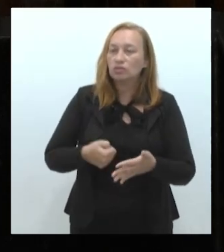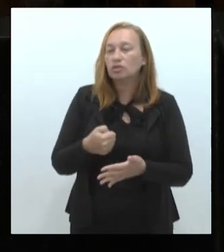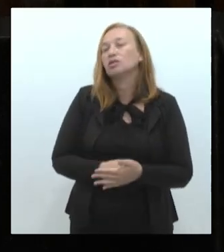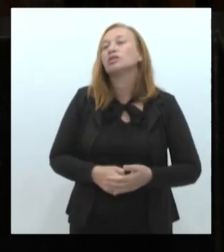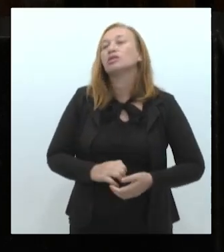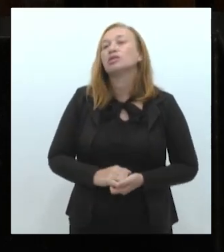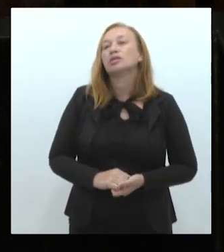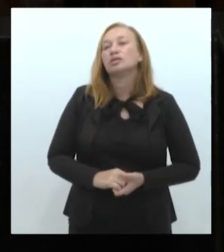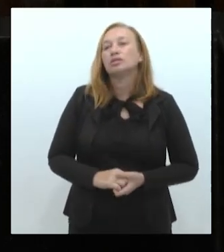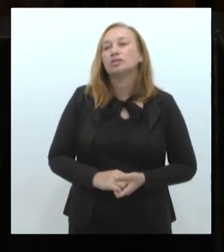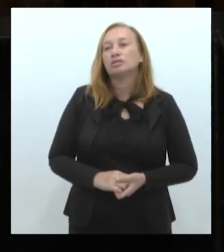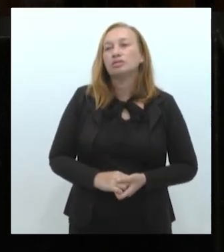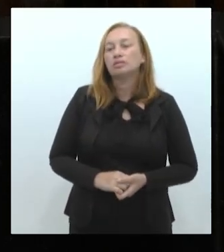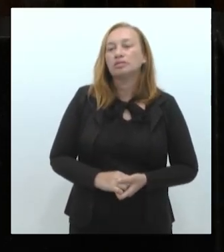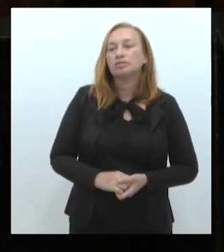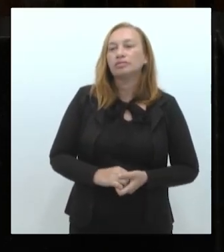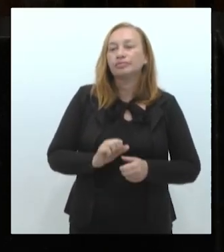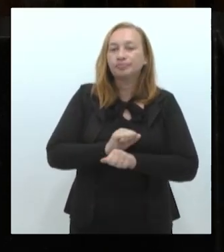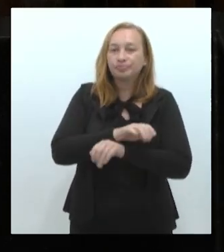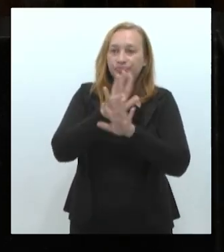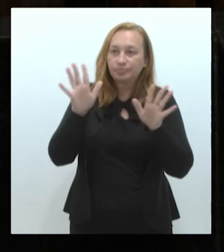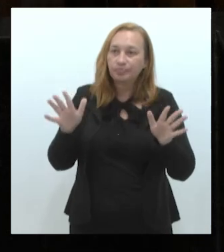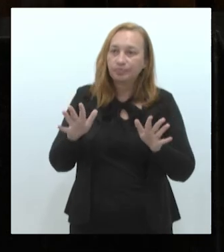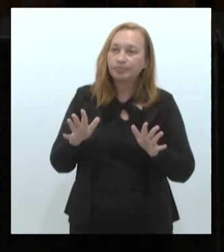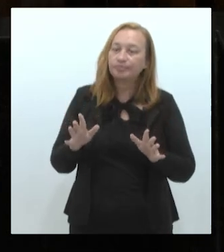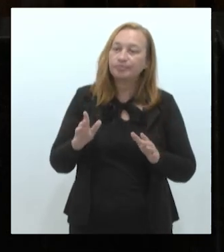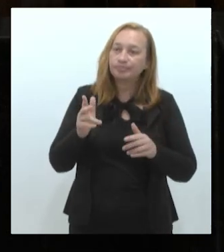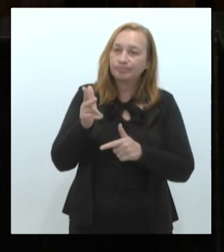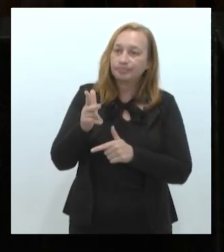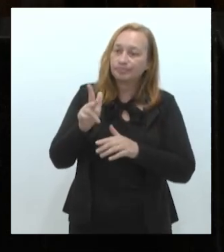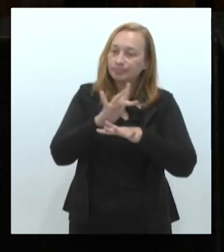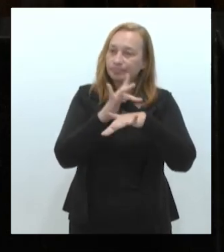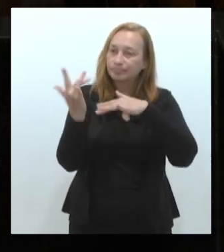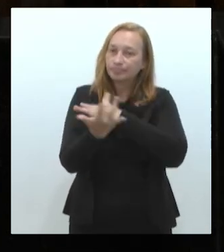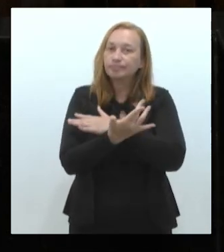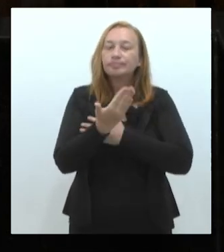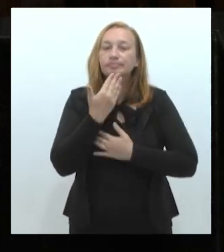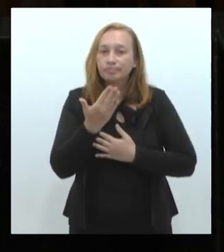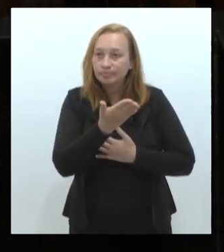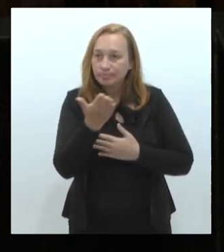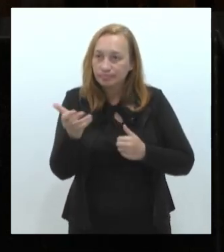trabalhando. Eu tenho dado muita transparência disso nas minhas redes sociais, peço que me acompanhem,